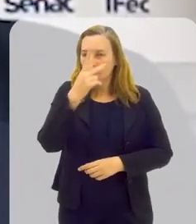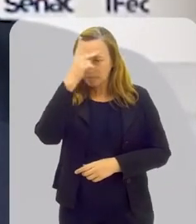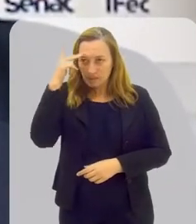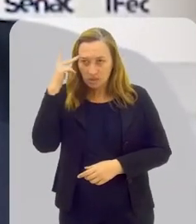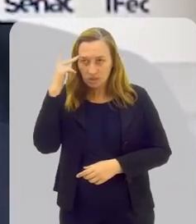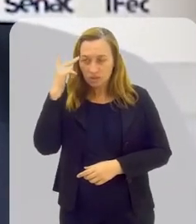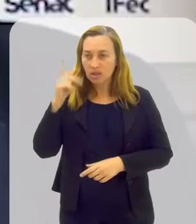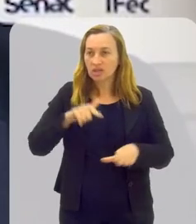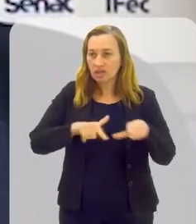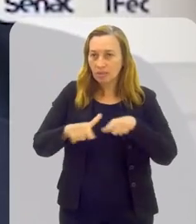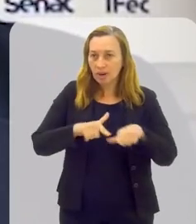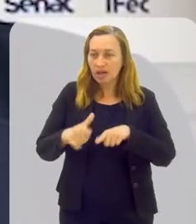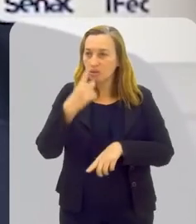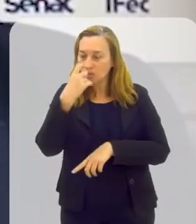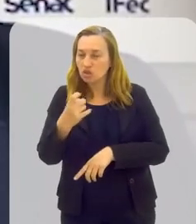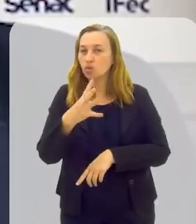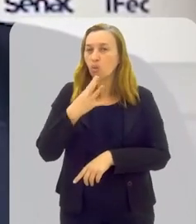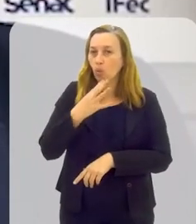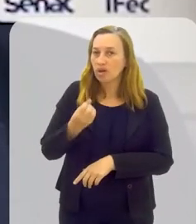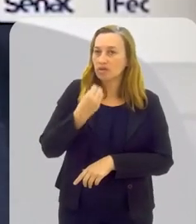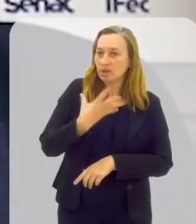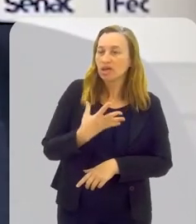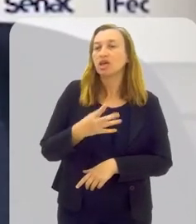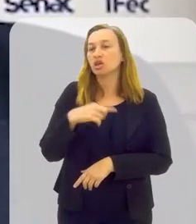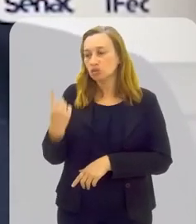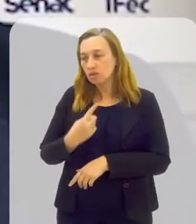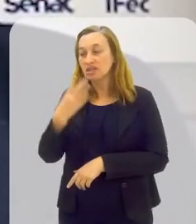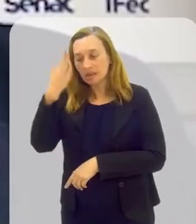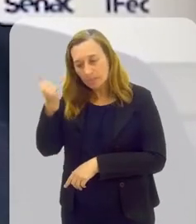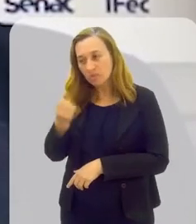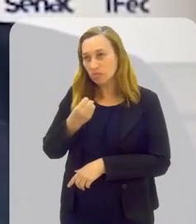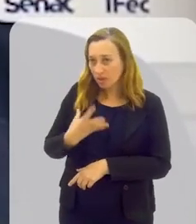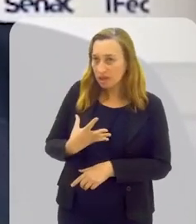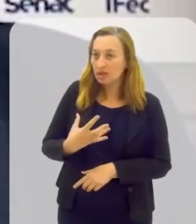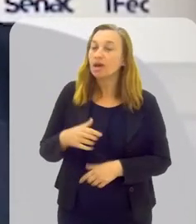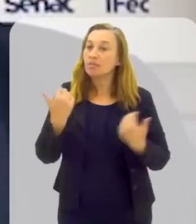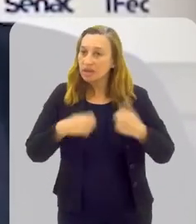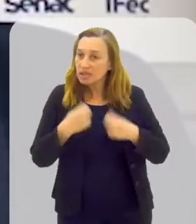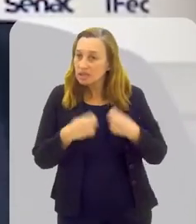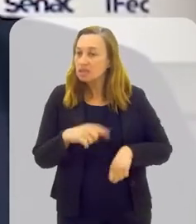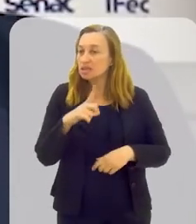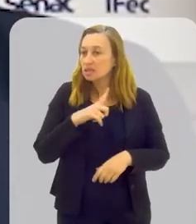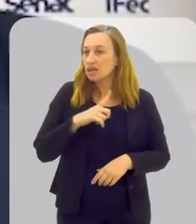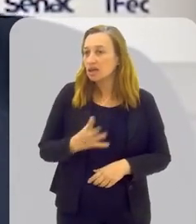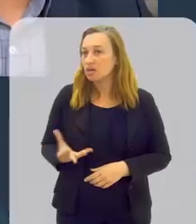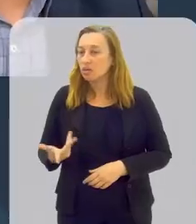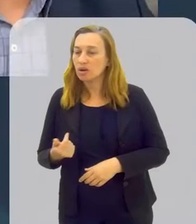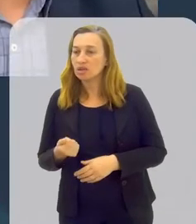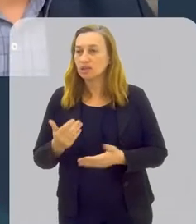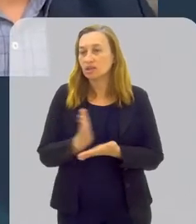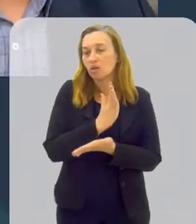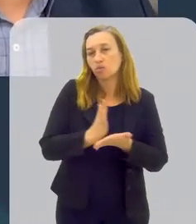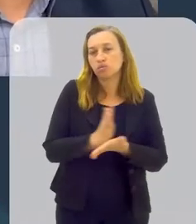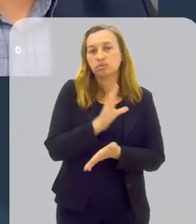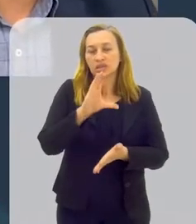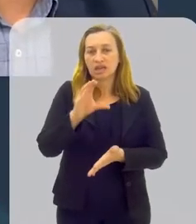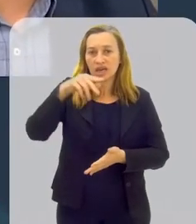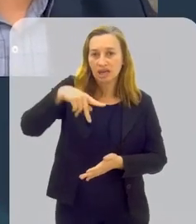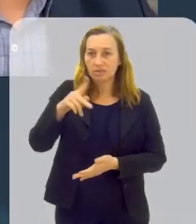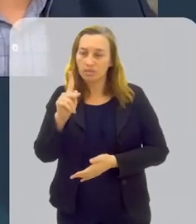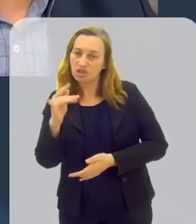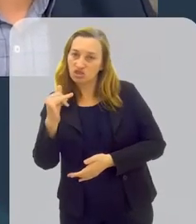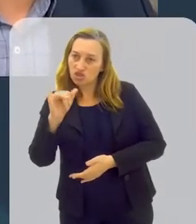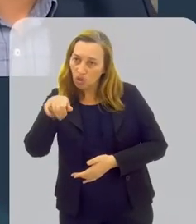grande parceiro do setor Empresarial e nós reconhecemos isso mas a gente precisa ter algumas condições Como ter